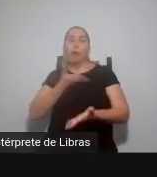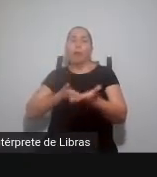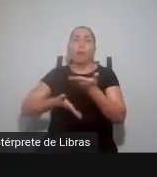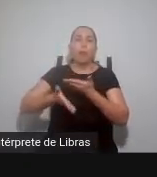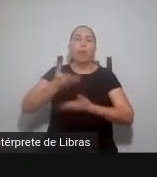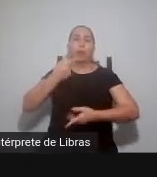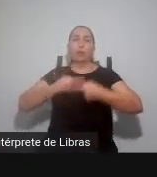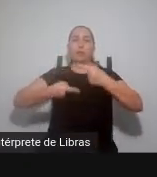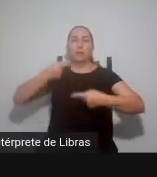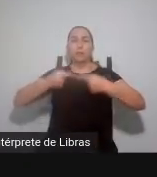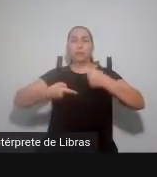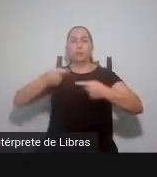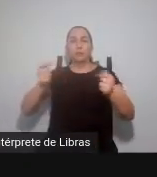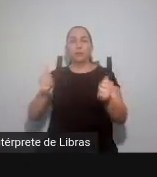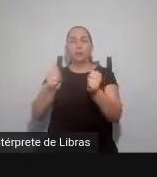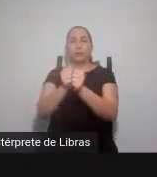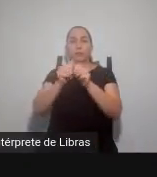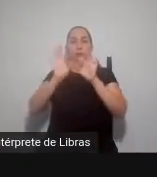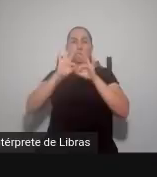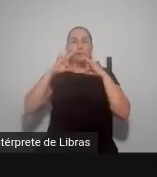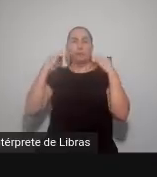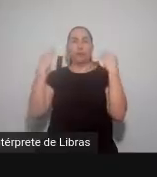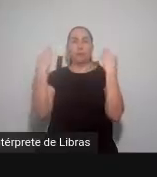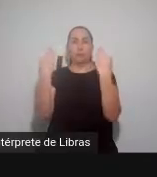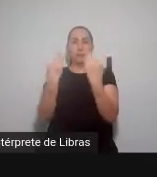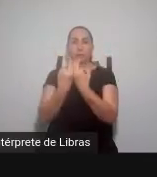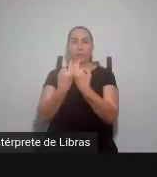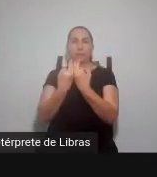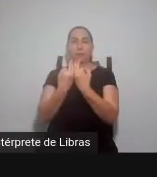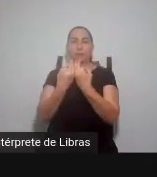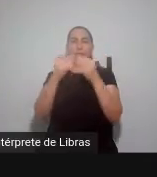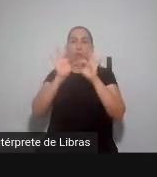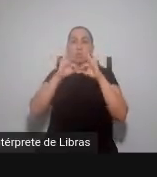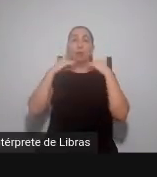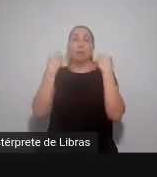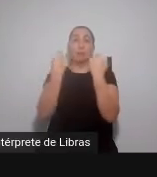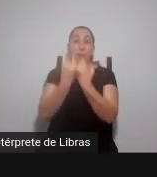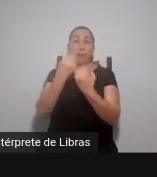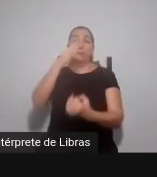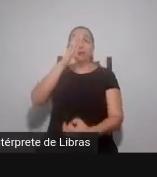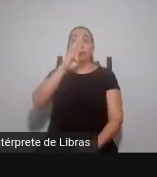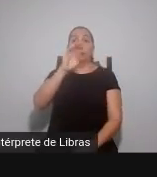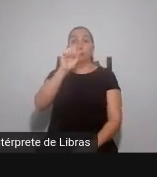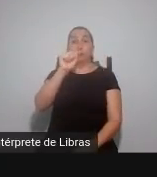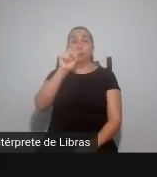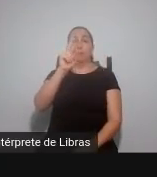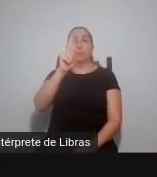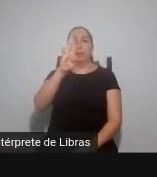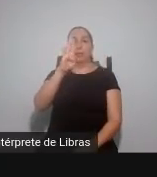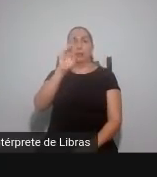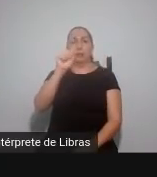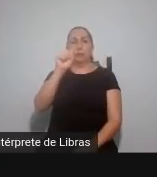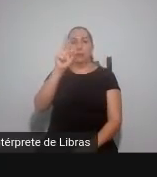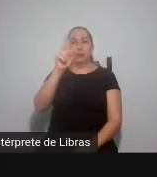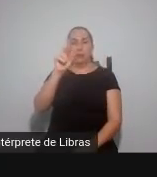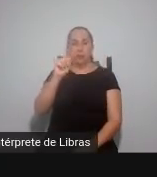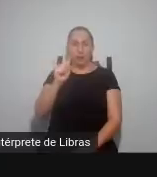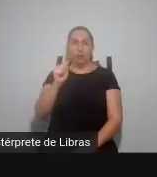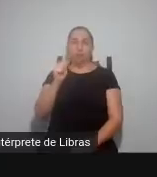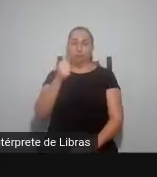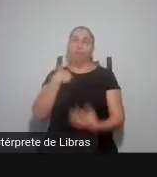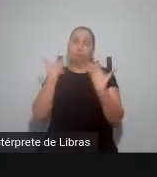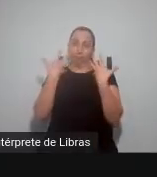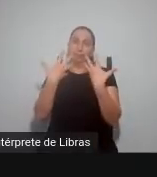às famílias. Então, a família da Bárbara topou o desafio colocado pelas professoras do